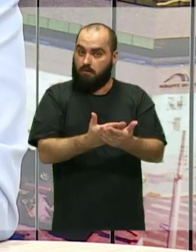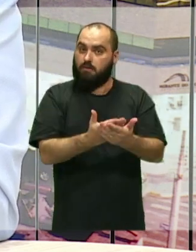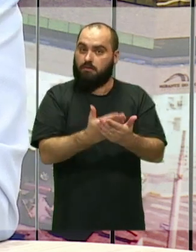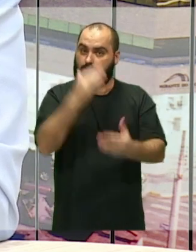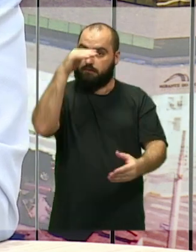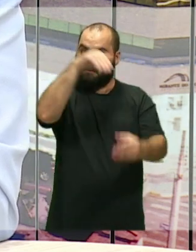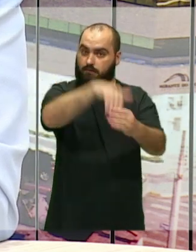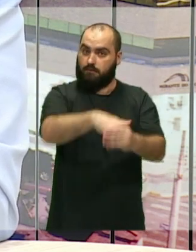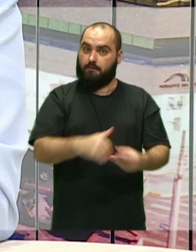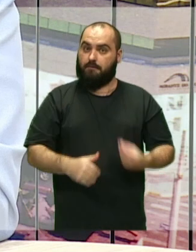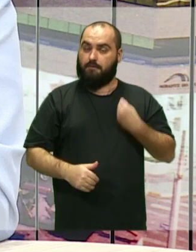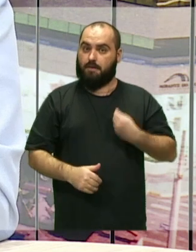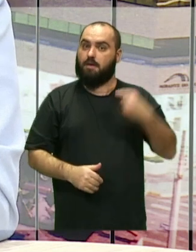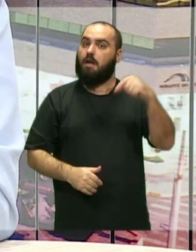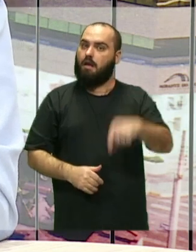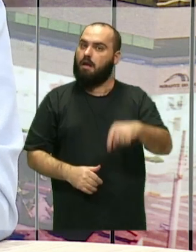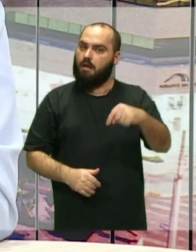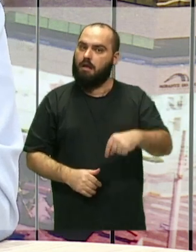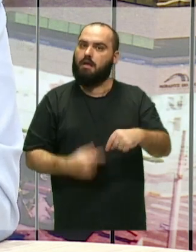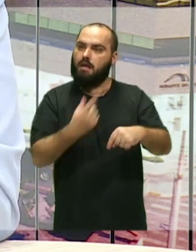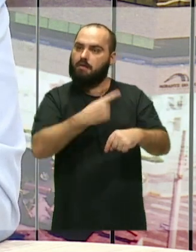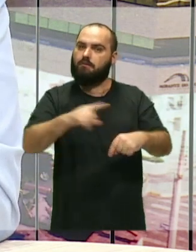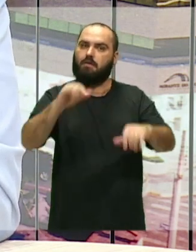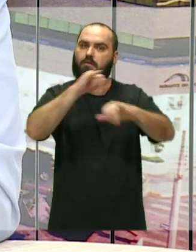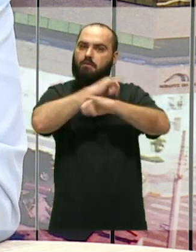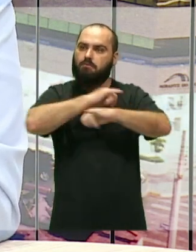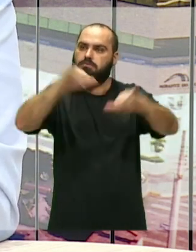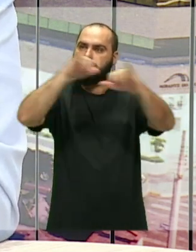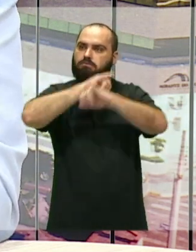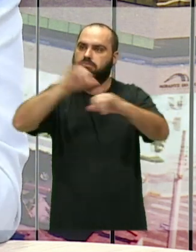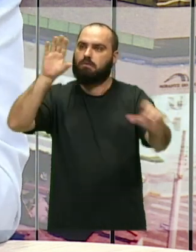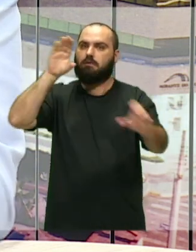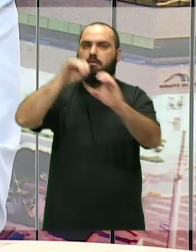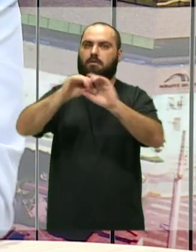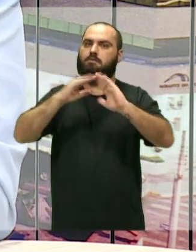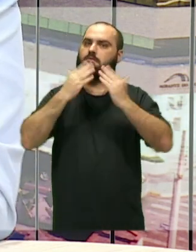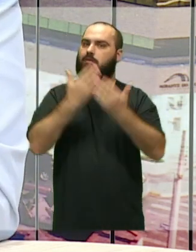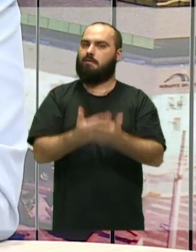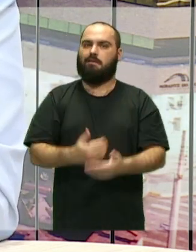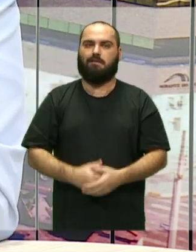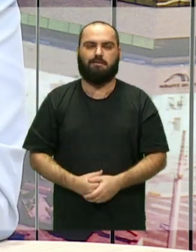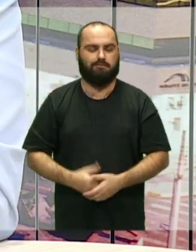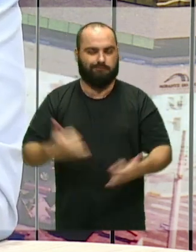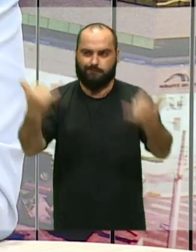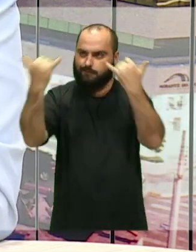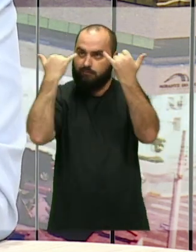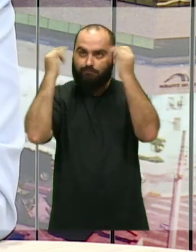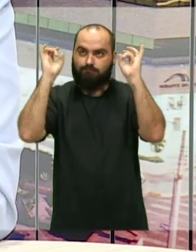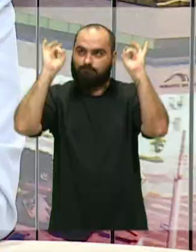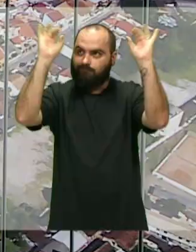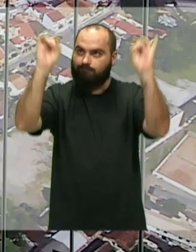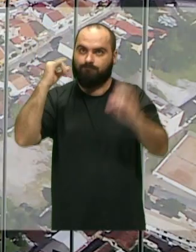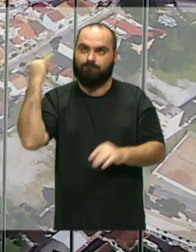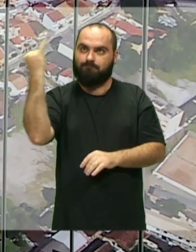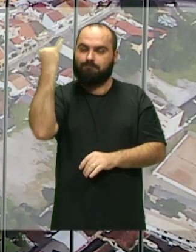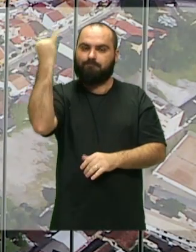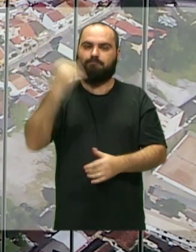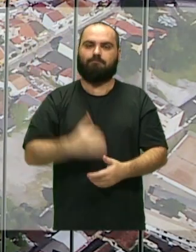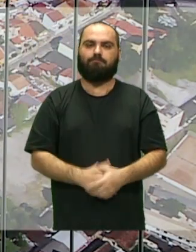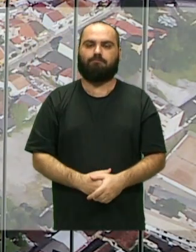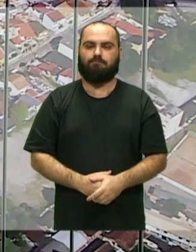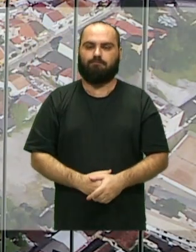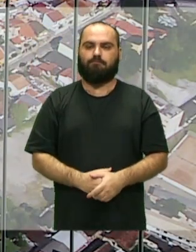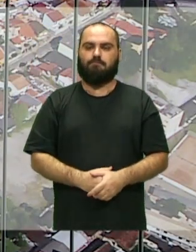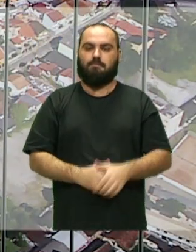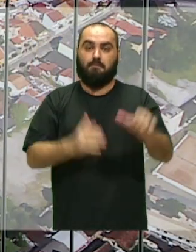são eleitos estão aqui e vão levar essa informação daqui para as escolas isso essa troca de informação é riquíssima e a primeira